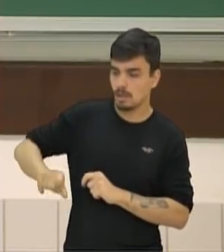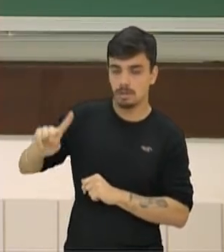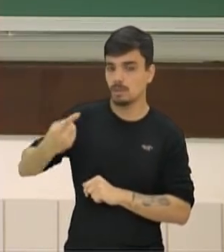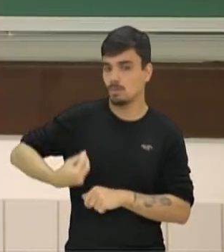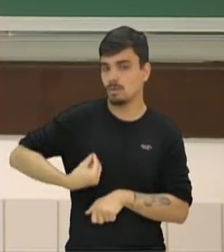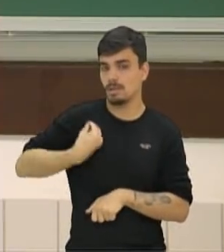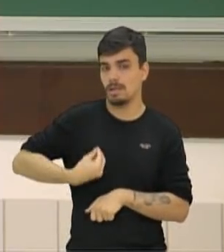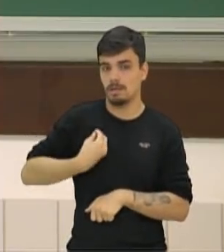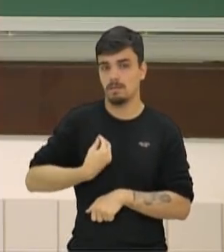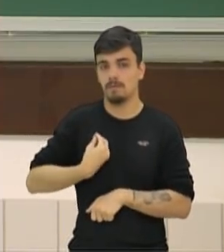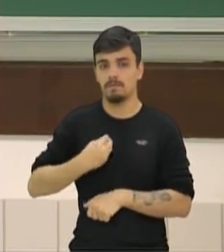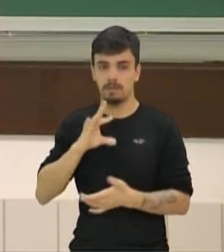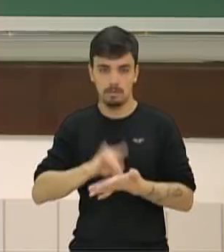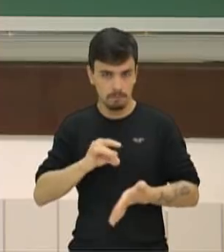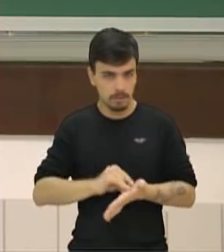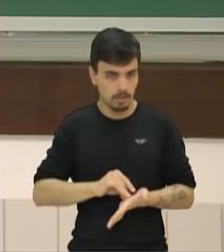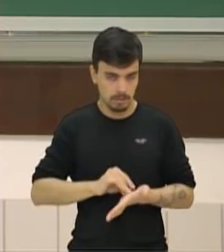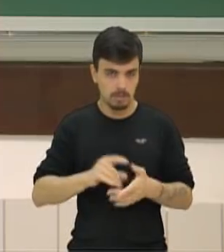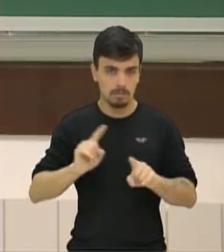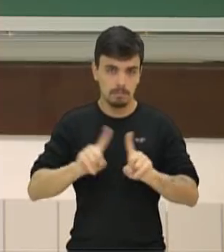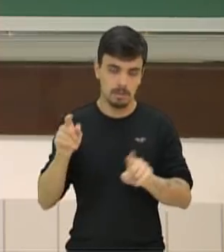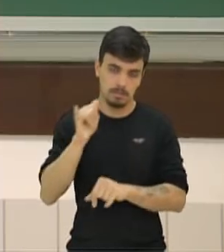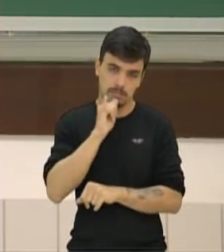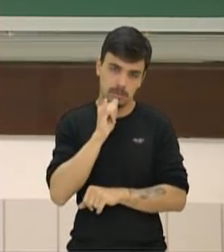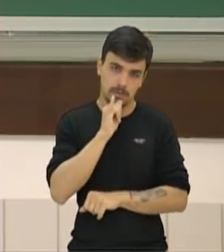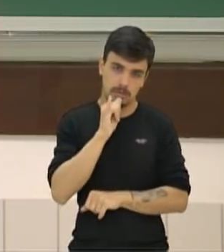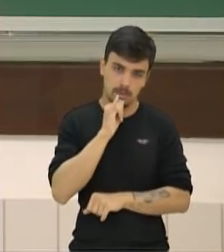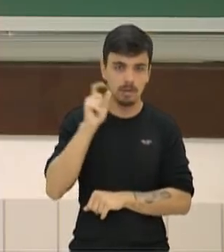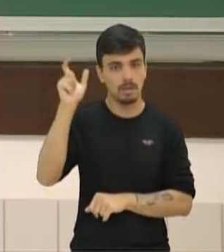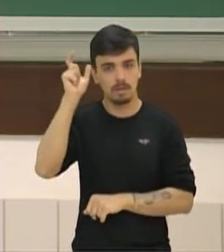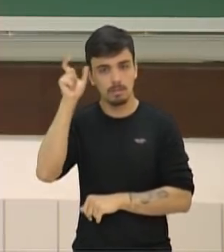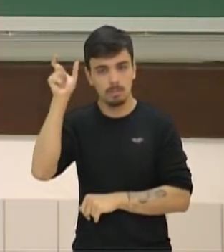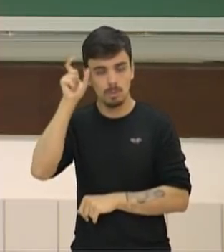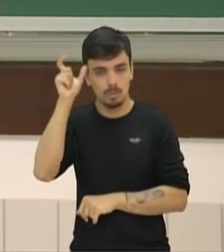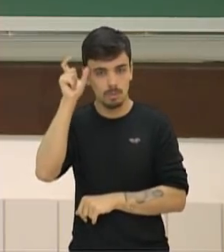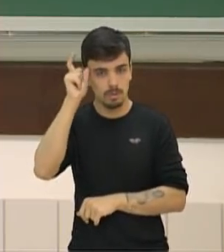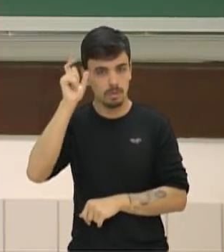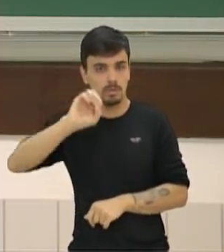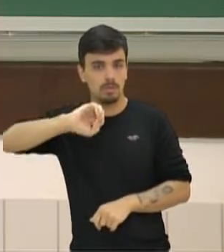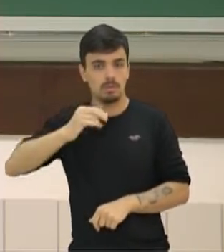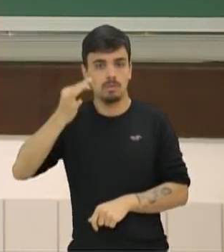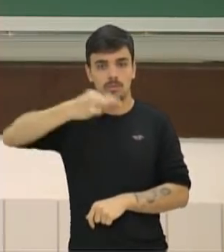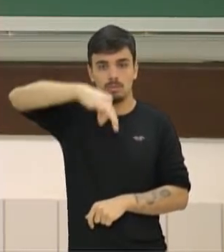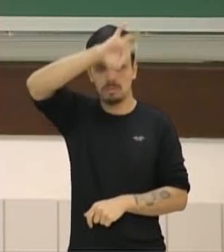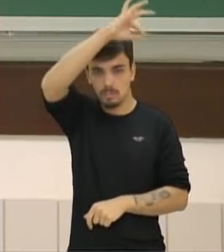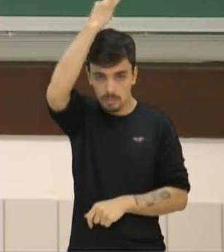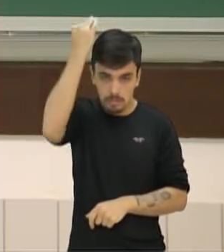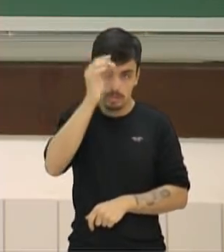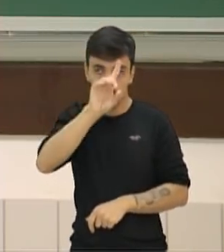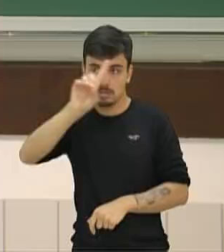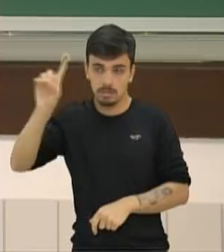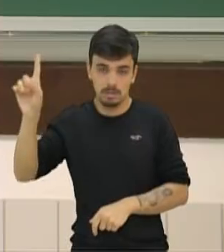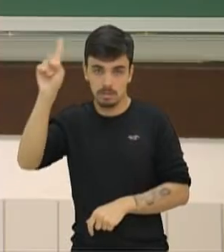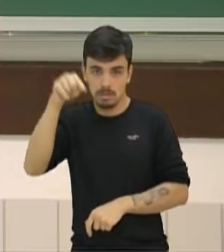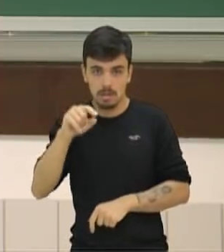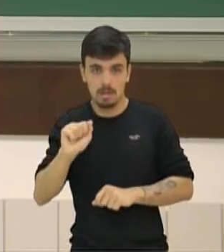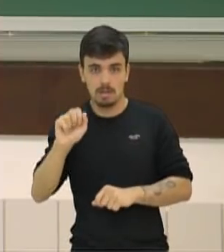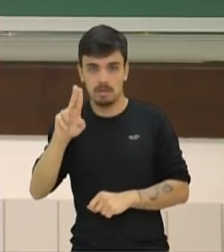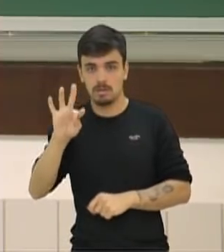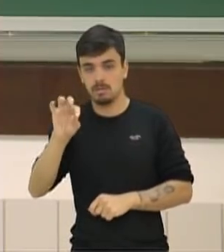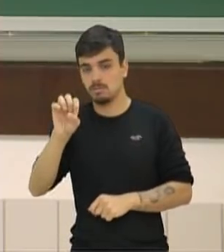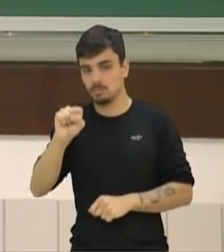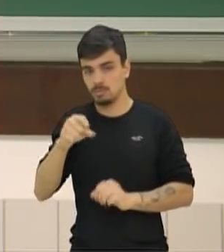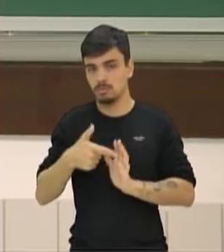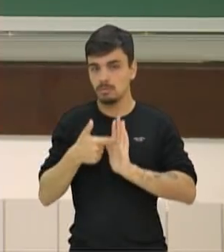vida real, né, mas, por exemplo, como figura dos demônios, né, os anjos, deuses, enfim, esses autos